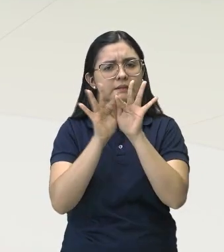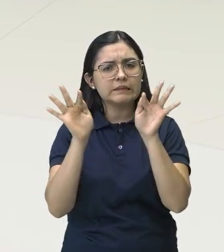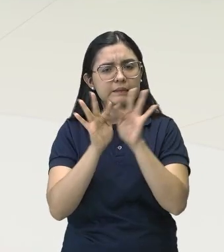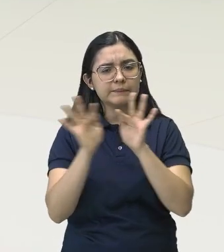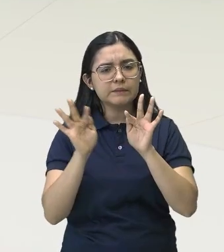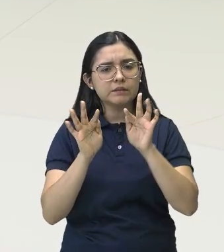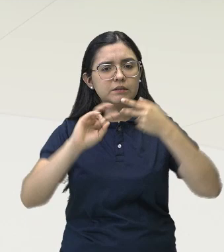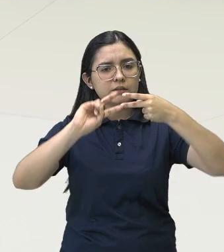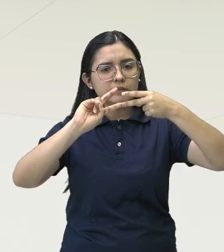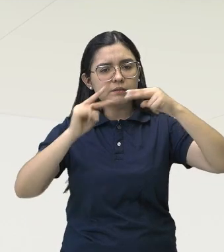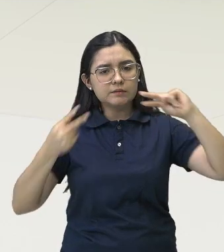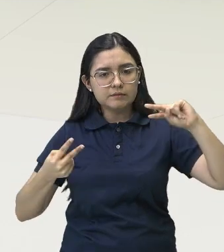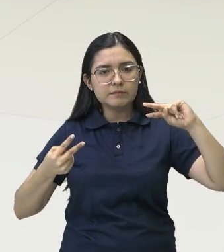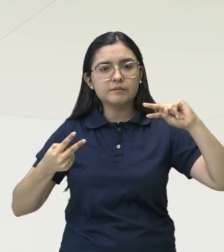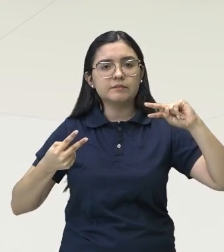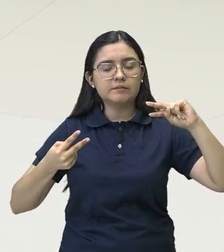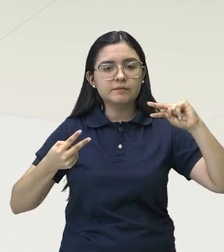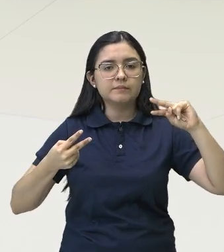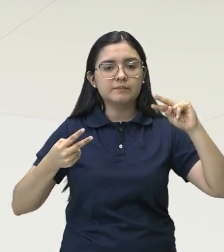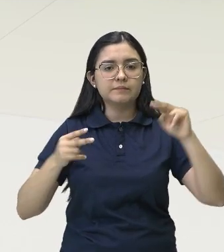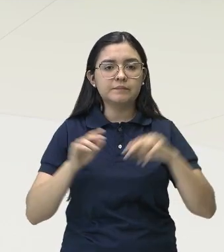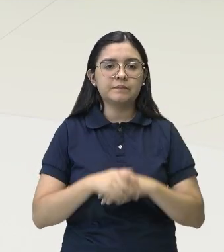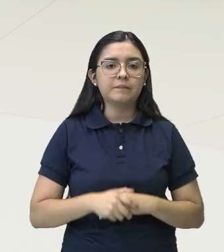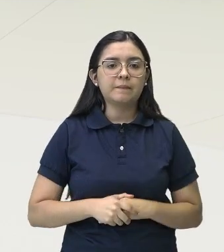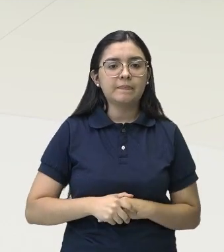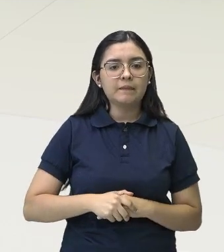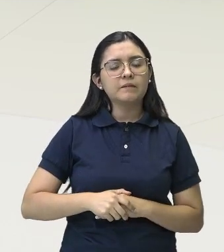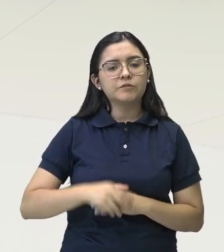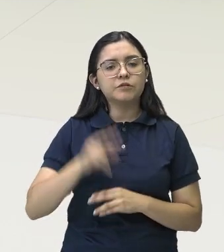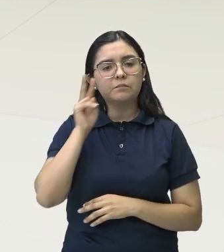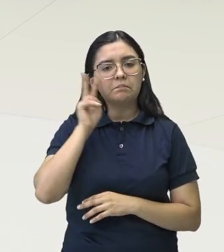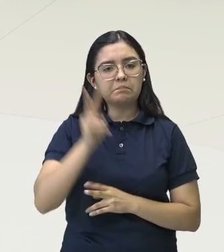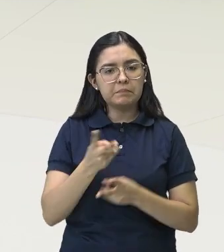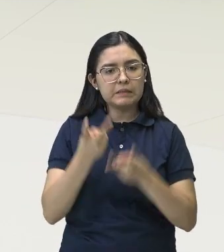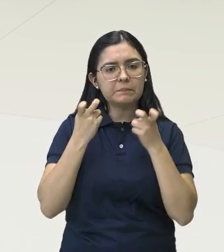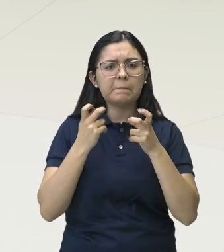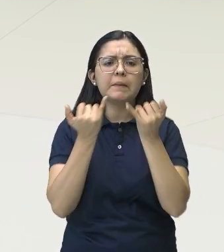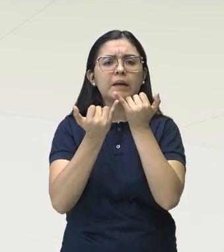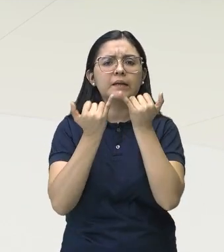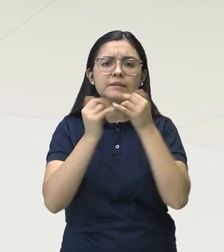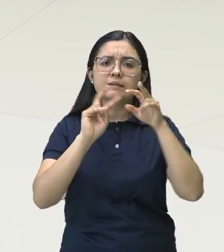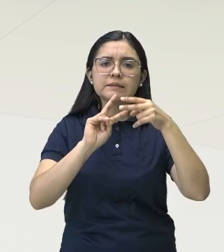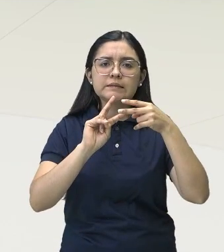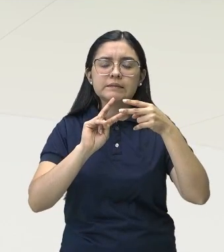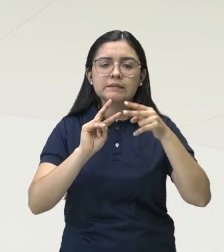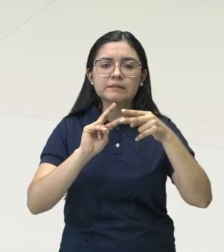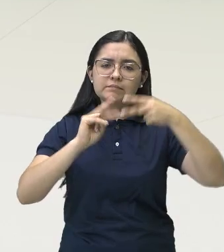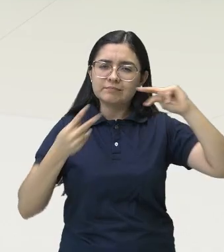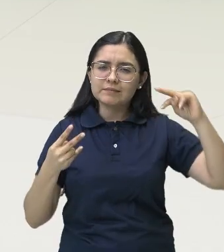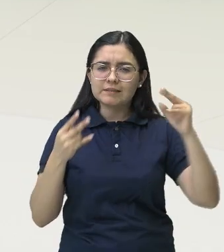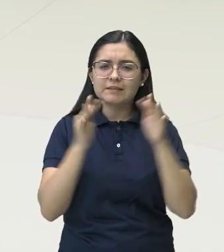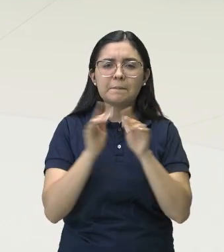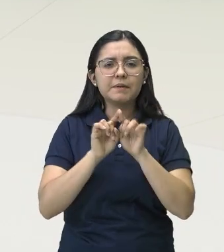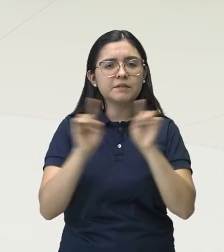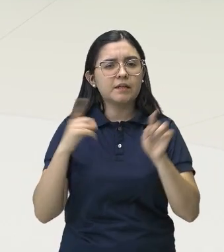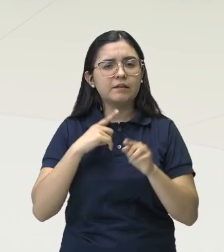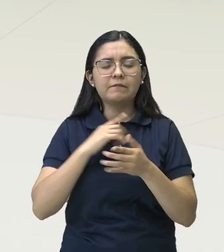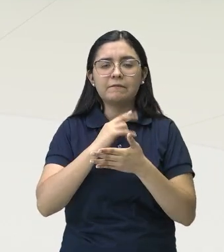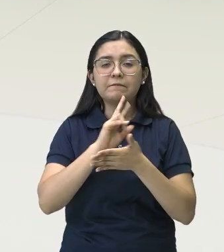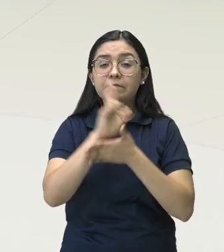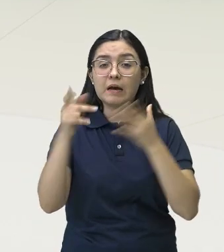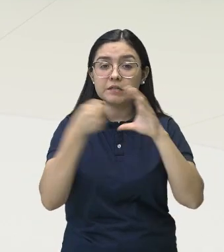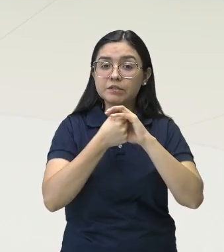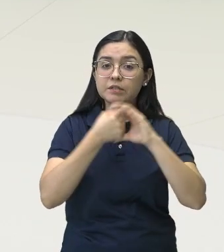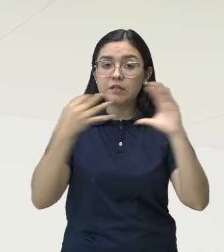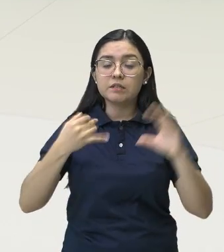tão simples, né, pelo menos à primeira vista aqui, parece ser tão simples, conter tantas informações